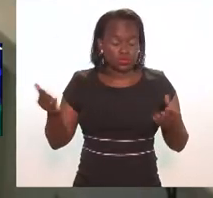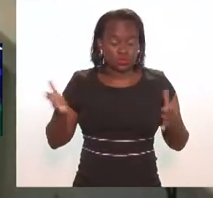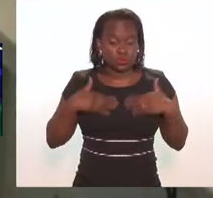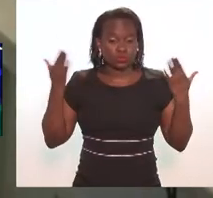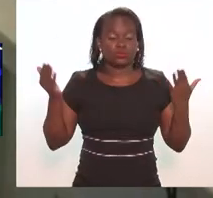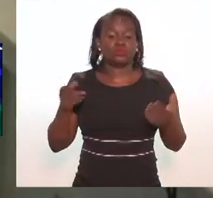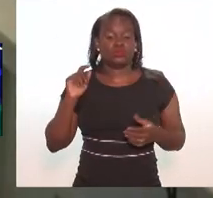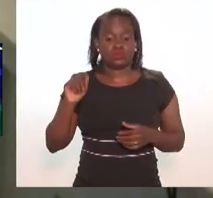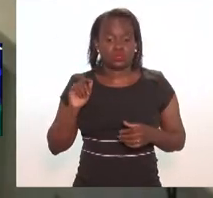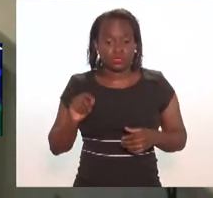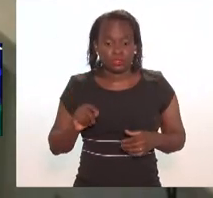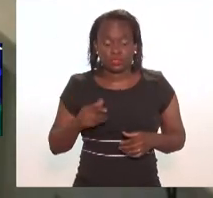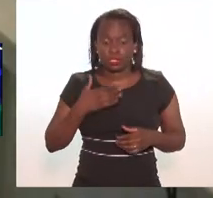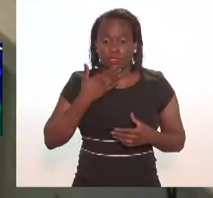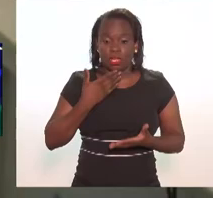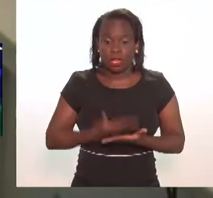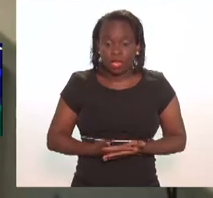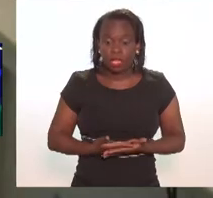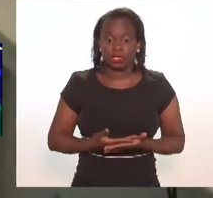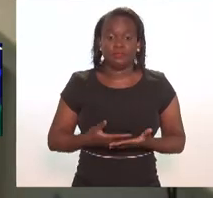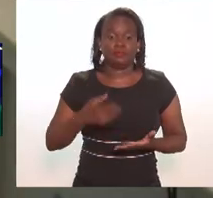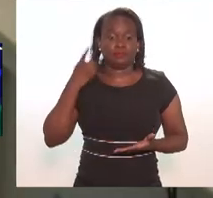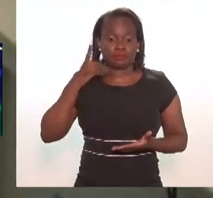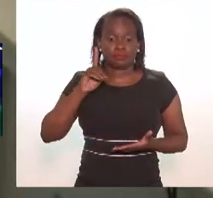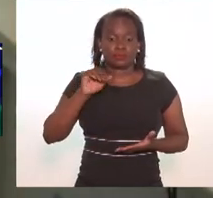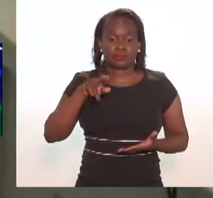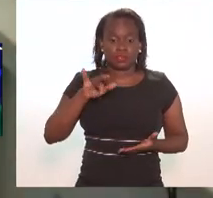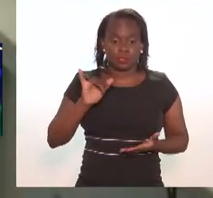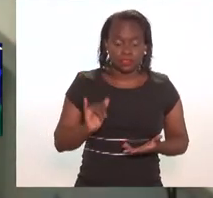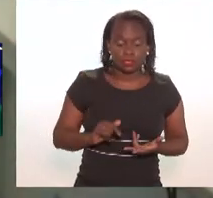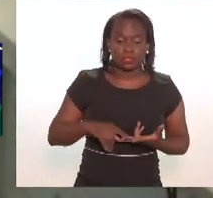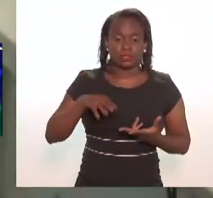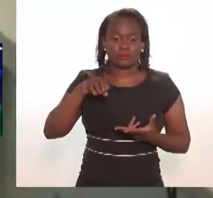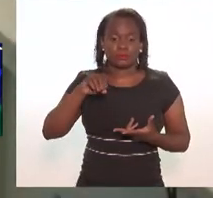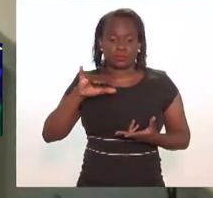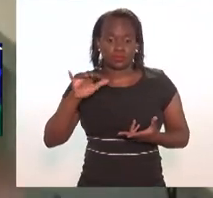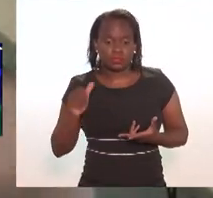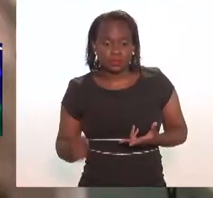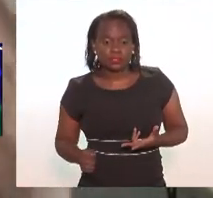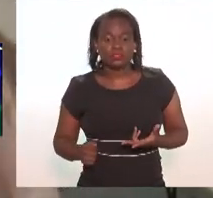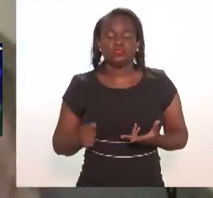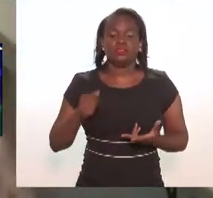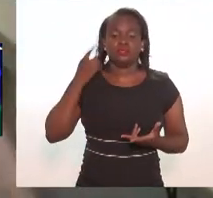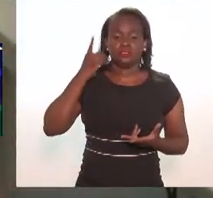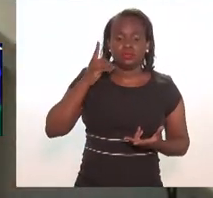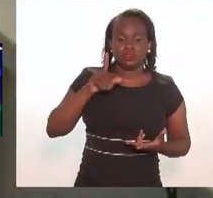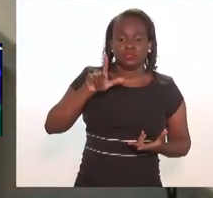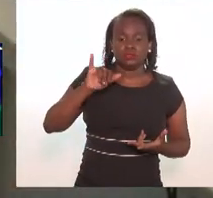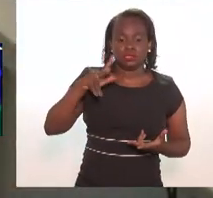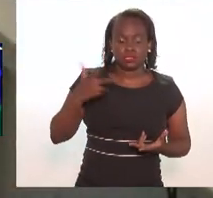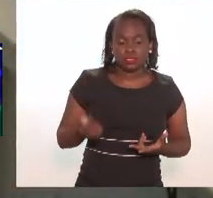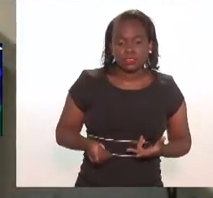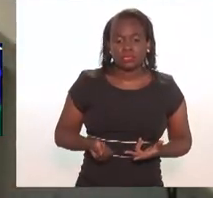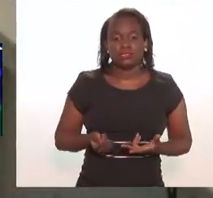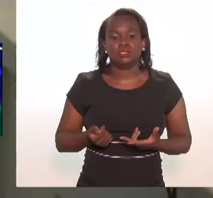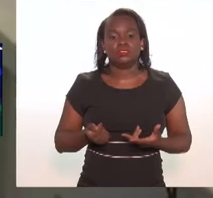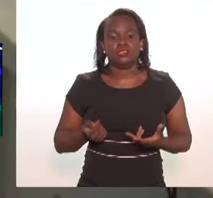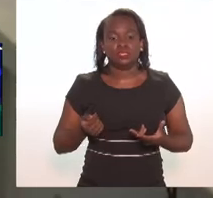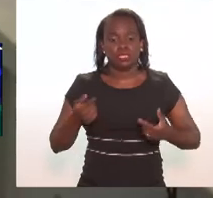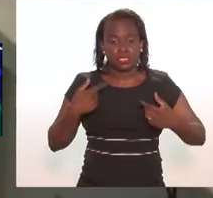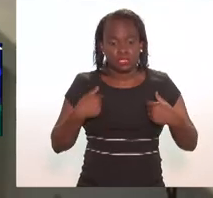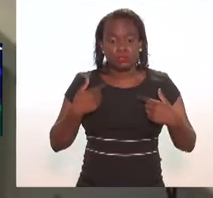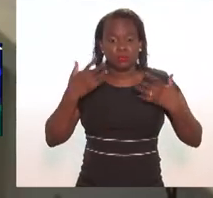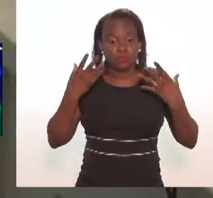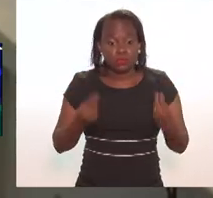assustadíssimo, perplexo, deputada Dani Monteiro, deputada Mônica Francisco, deputada Lucinha, que vivem